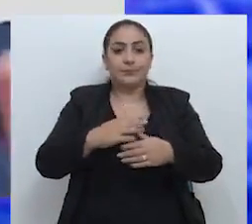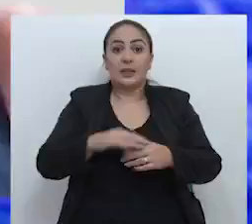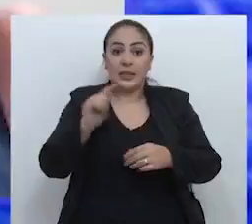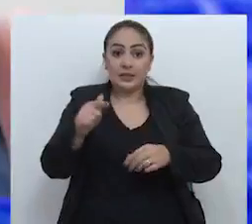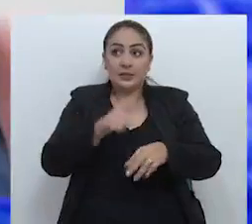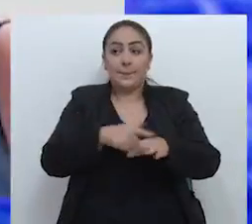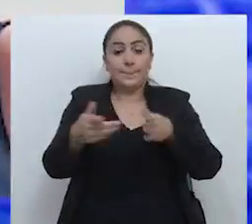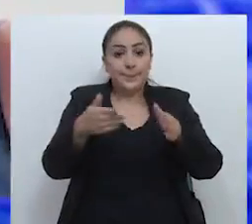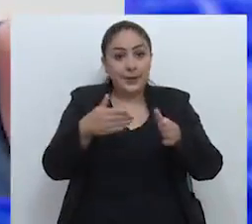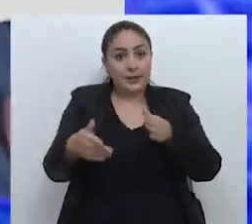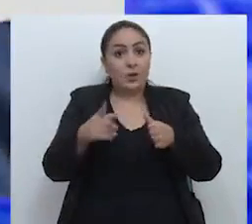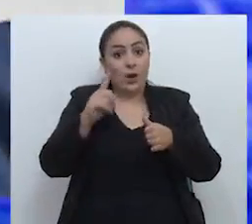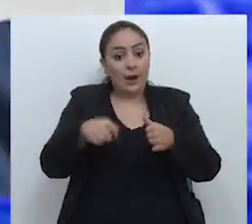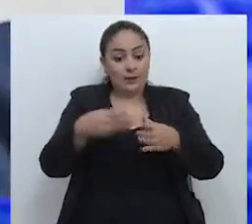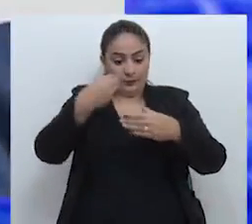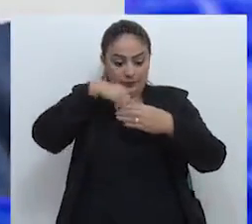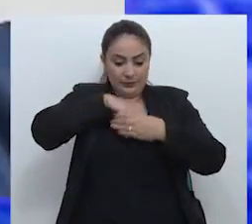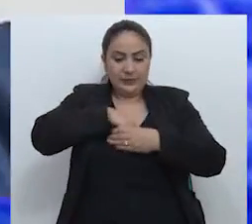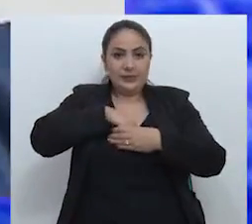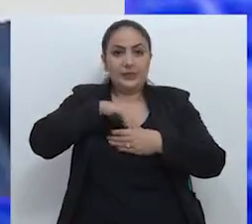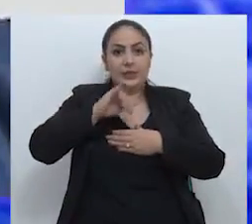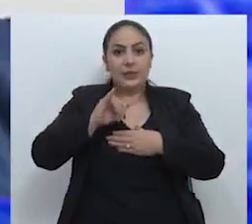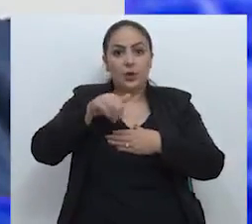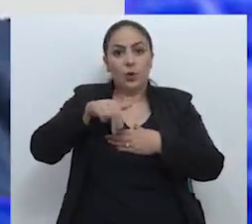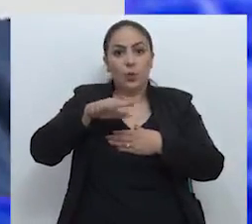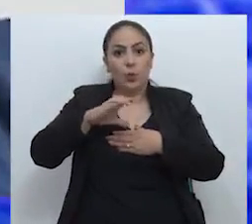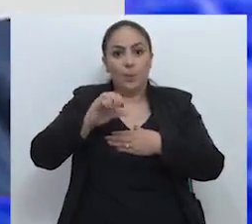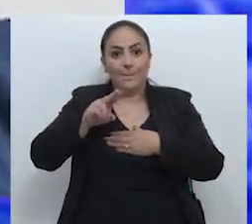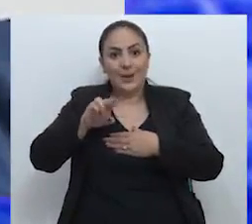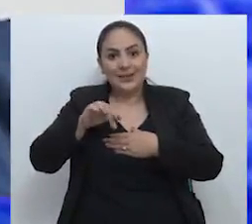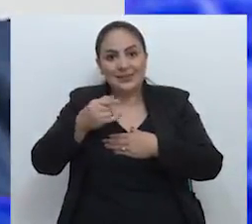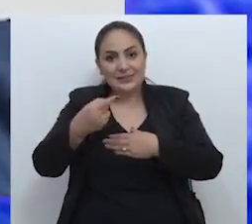sintomas. Esse período é o período de incubação